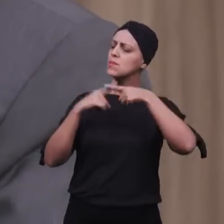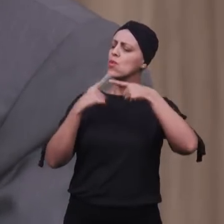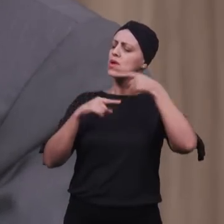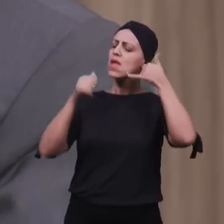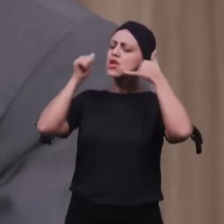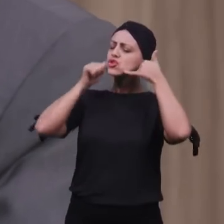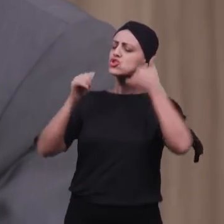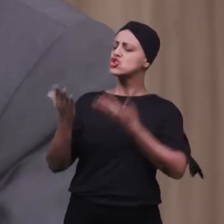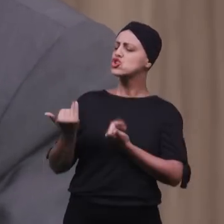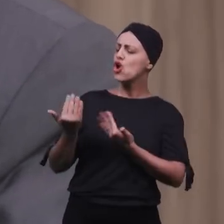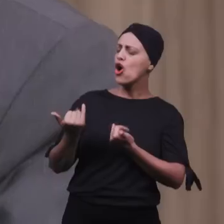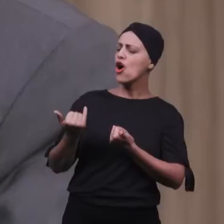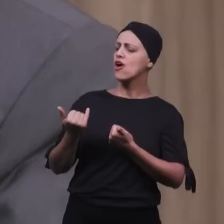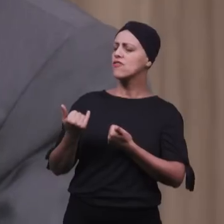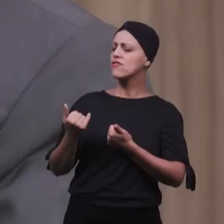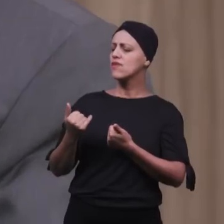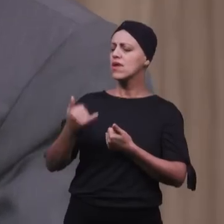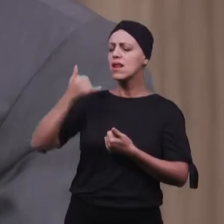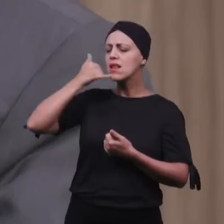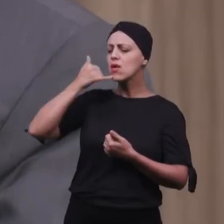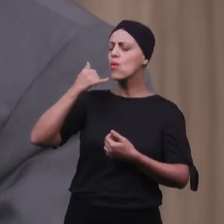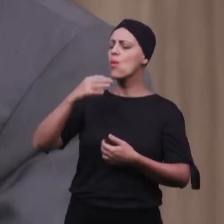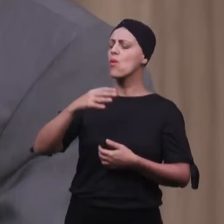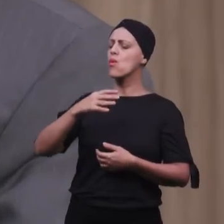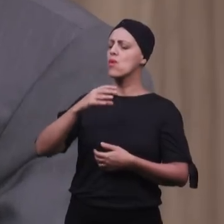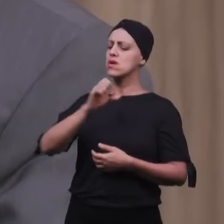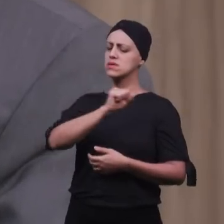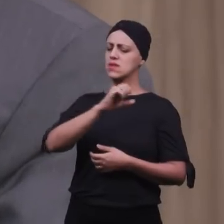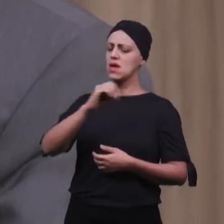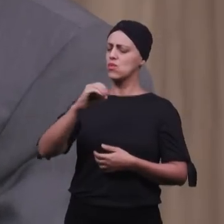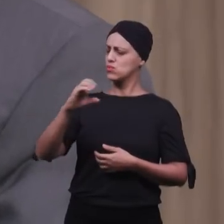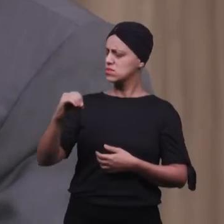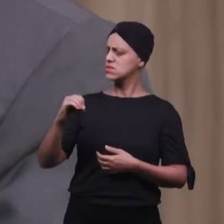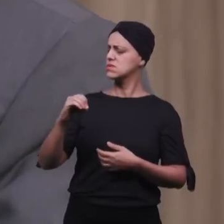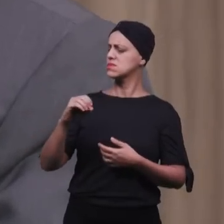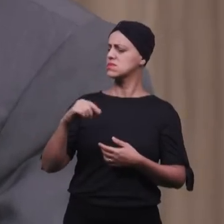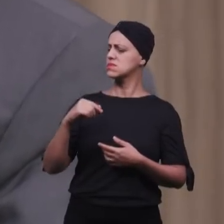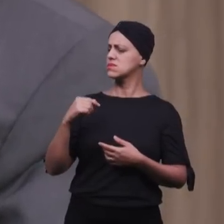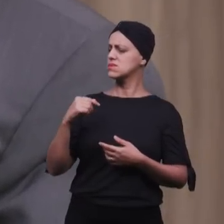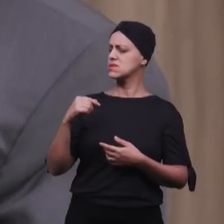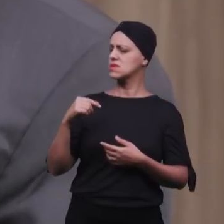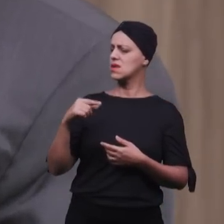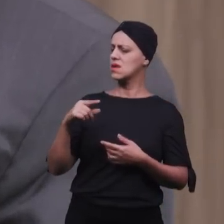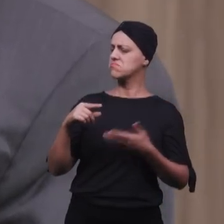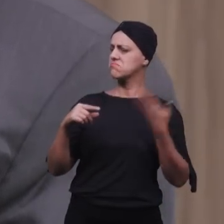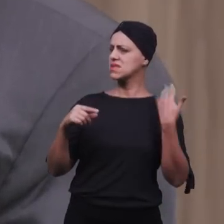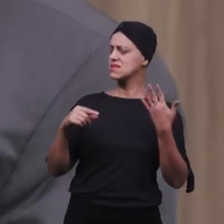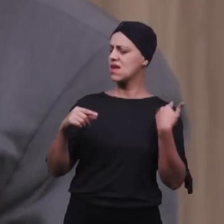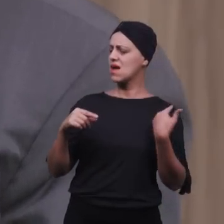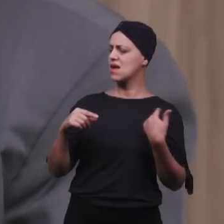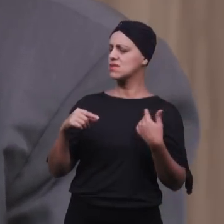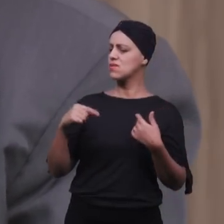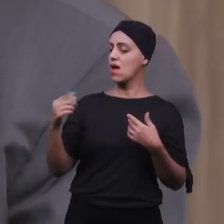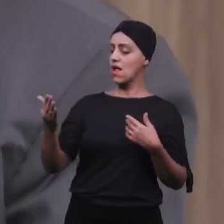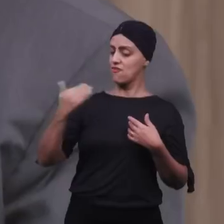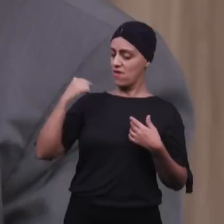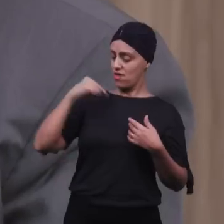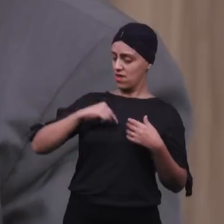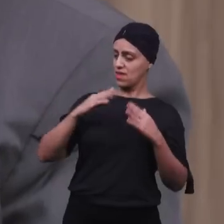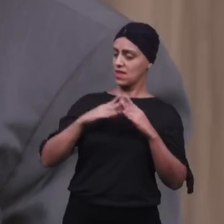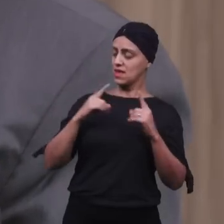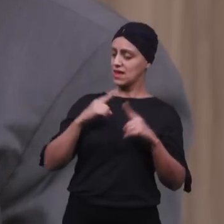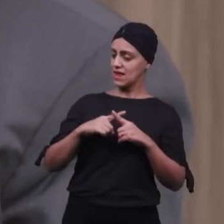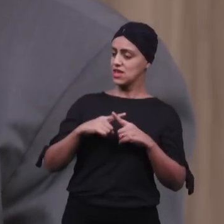jovem foi atendida pelo 0800, e na época ela me procurou, porque ela recebeu